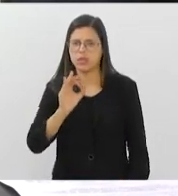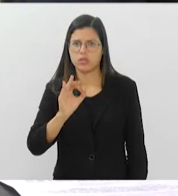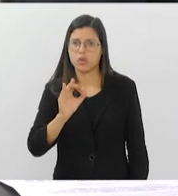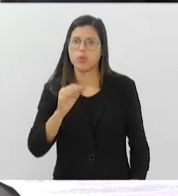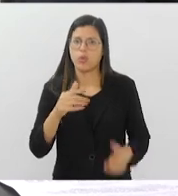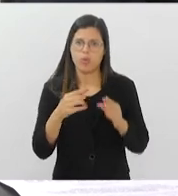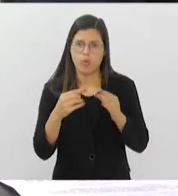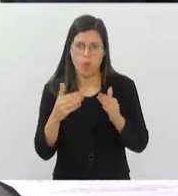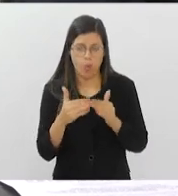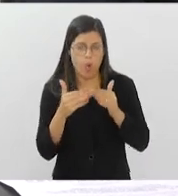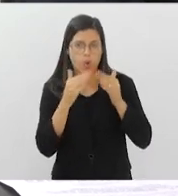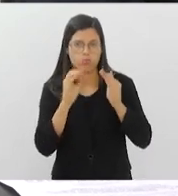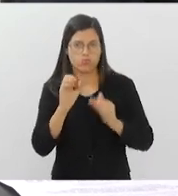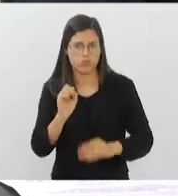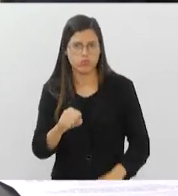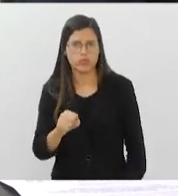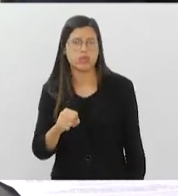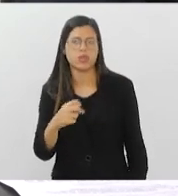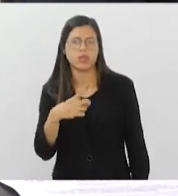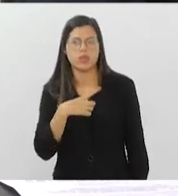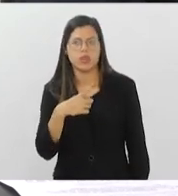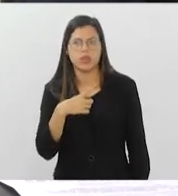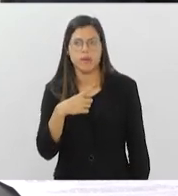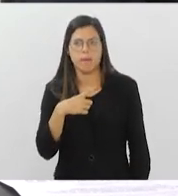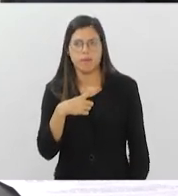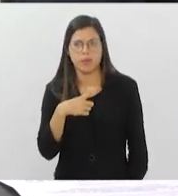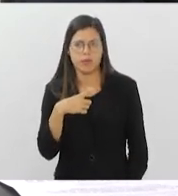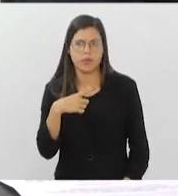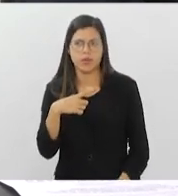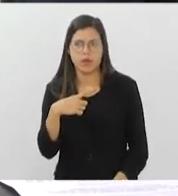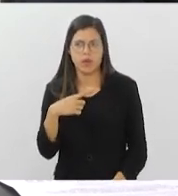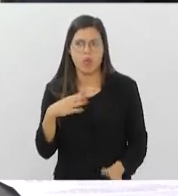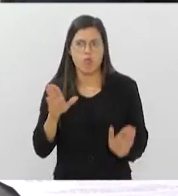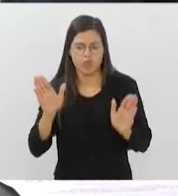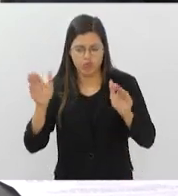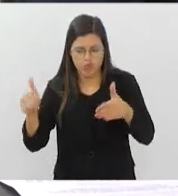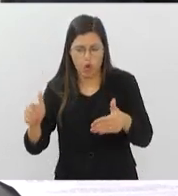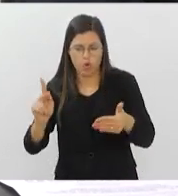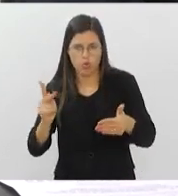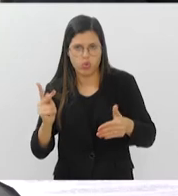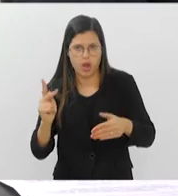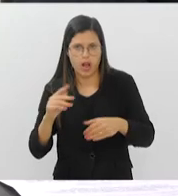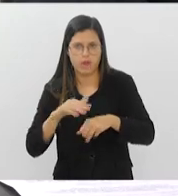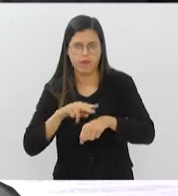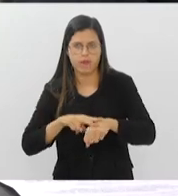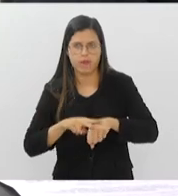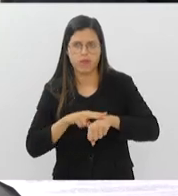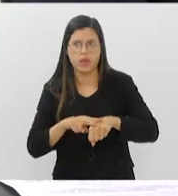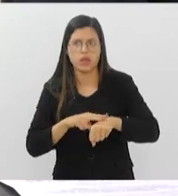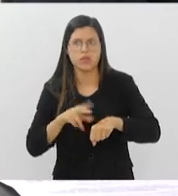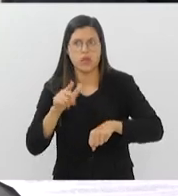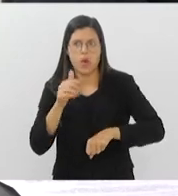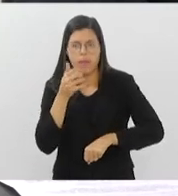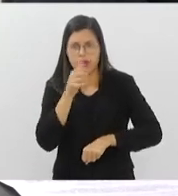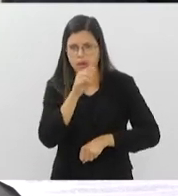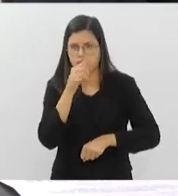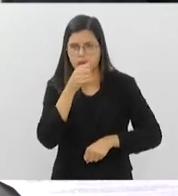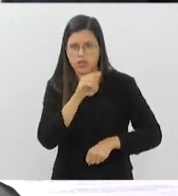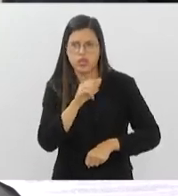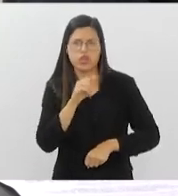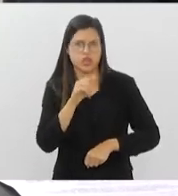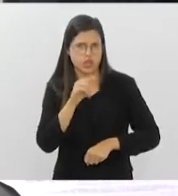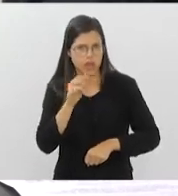concordaria, sim, que houvesse uma prioridade para o hidrogênio verde, que é uma energia promissora